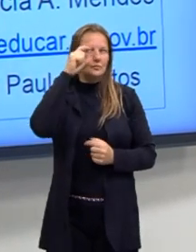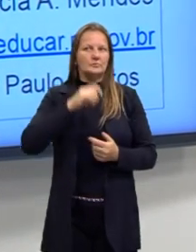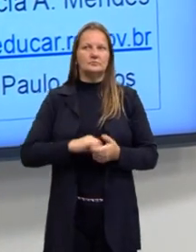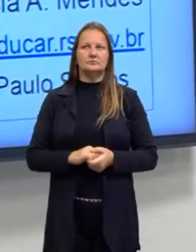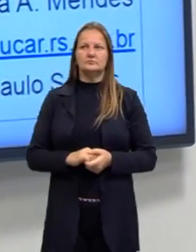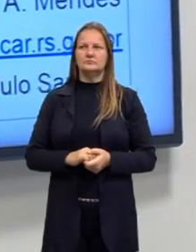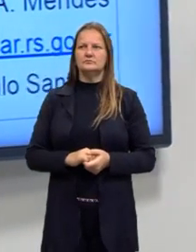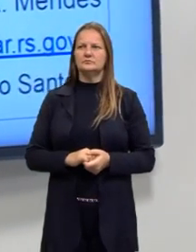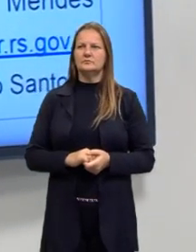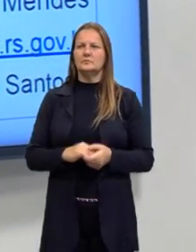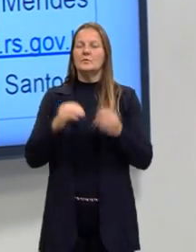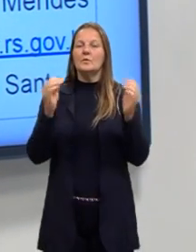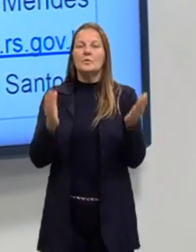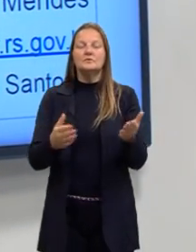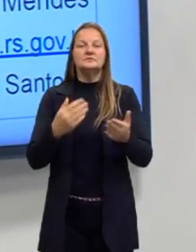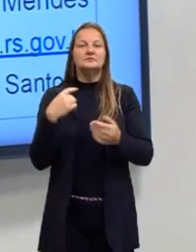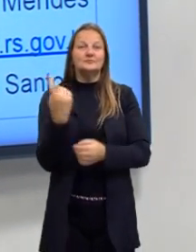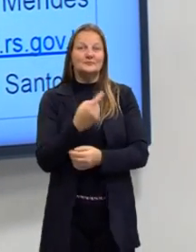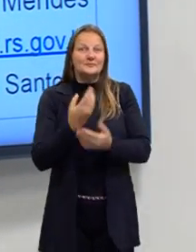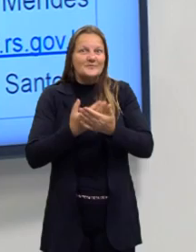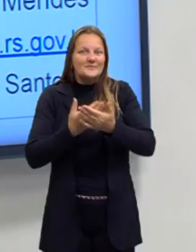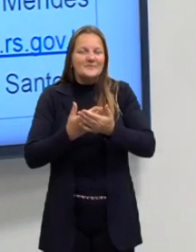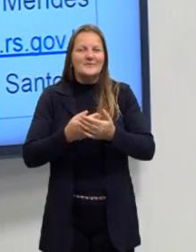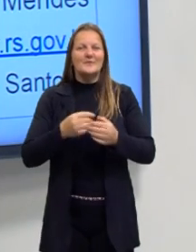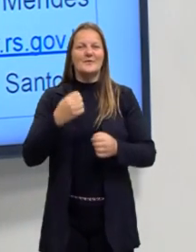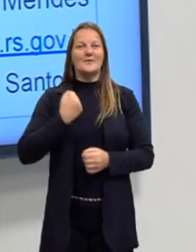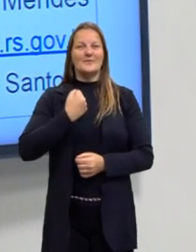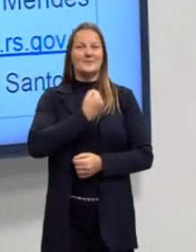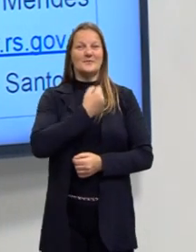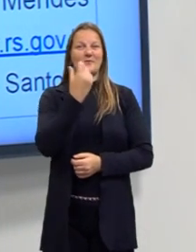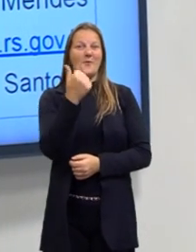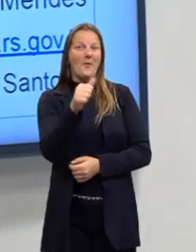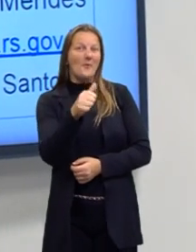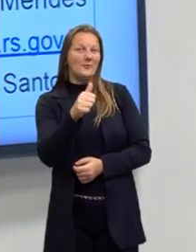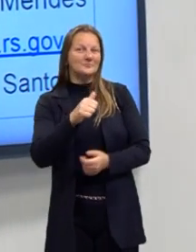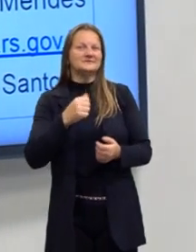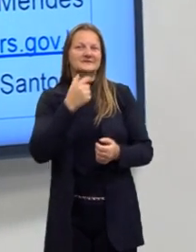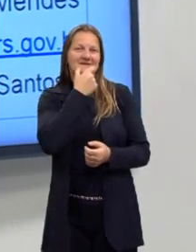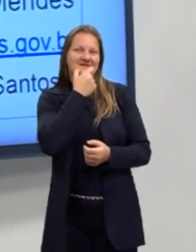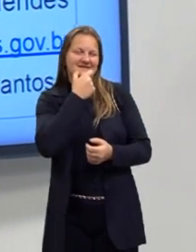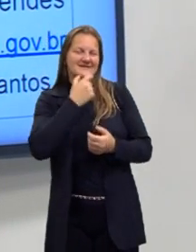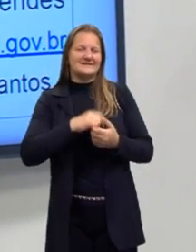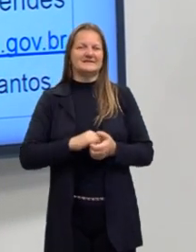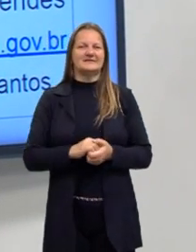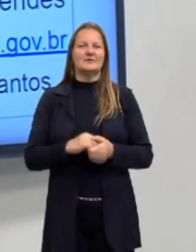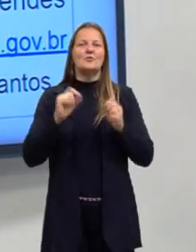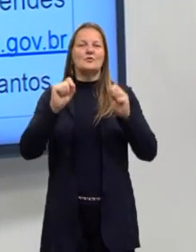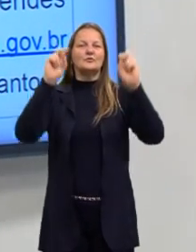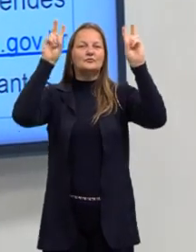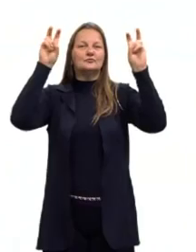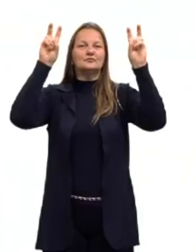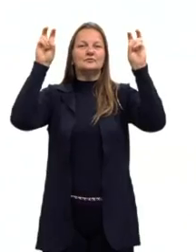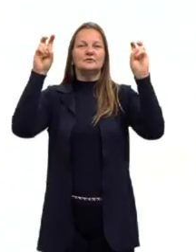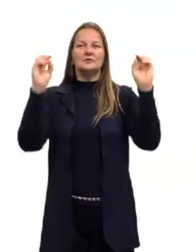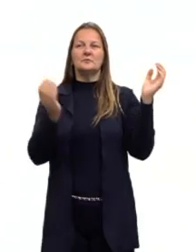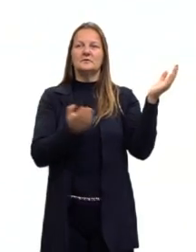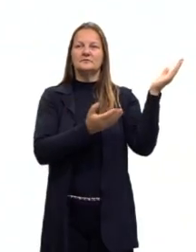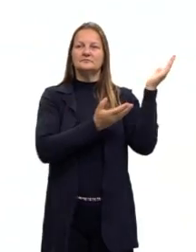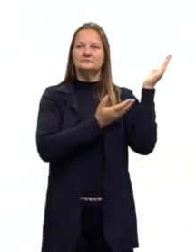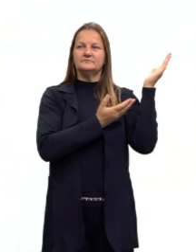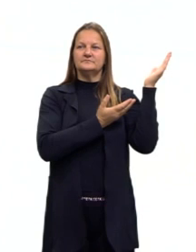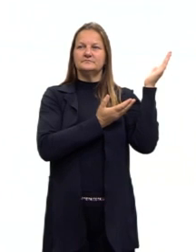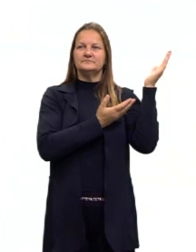bom hoje a nossa aula Vamos então aula 11 o que que é a nossa aula 11 então aula 11 é sobre